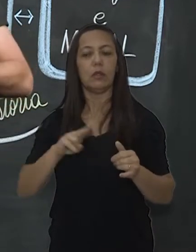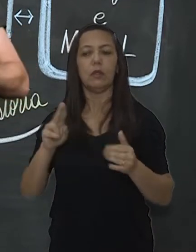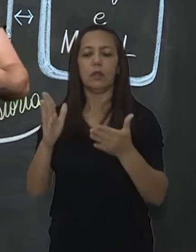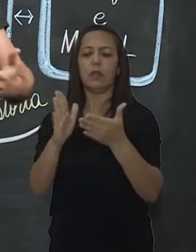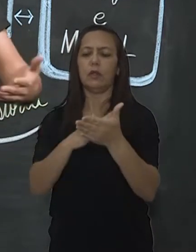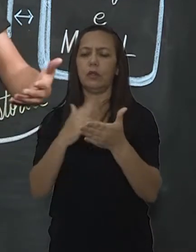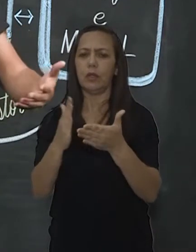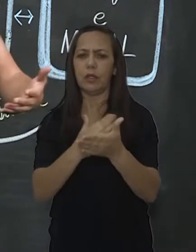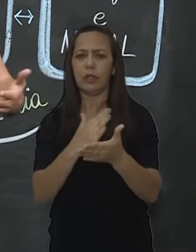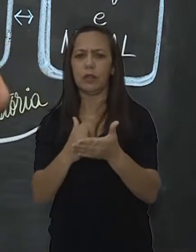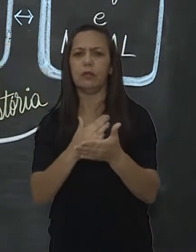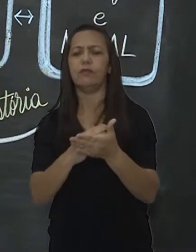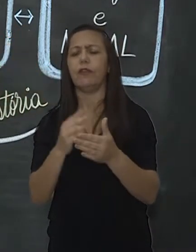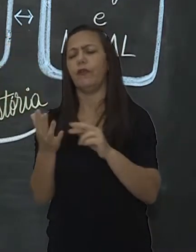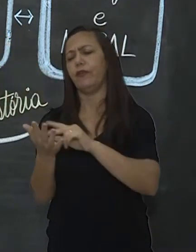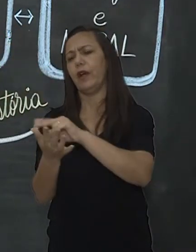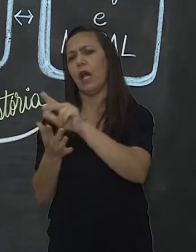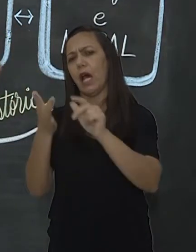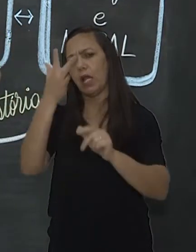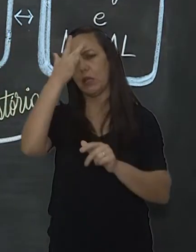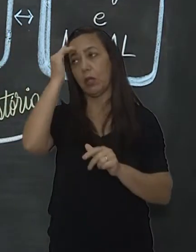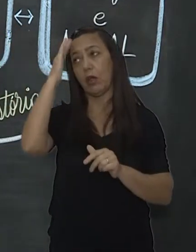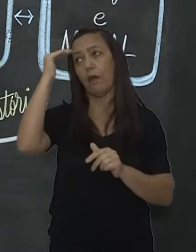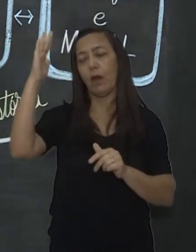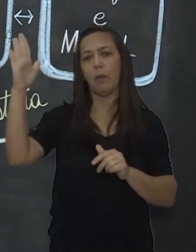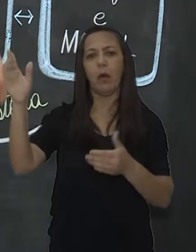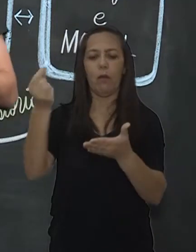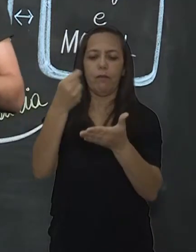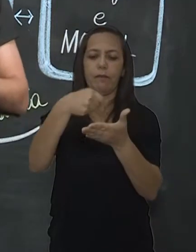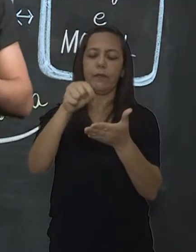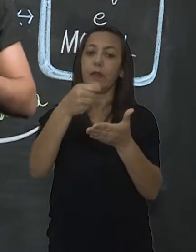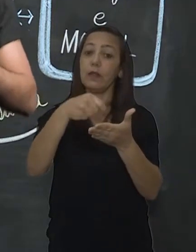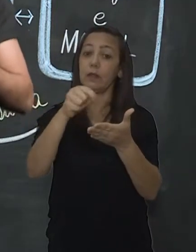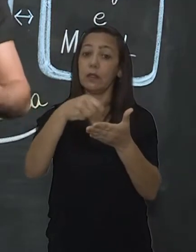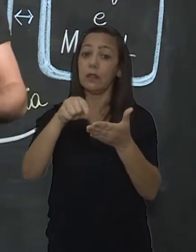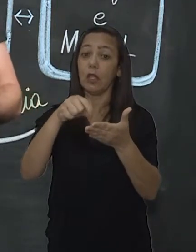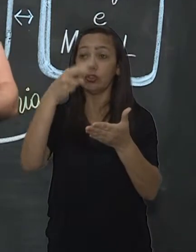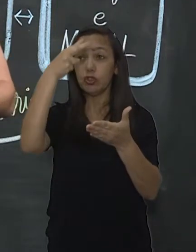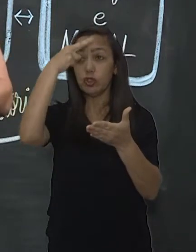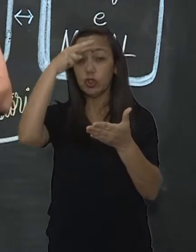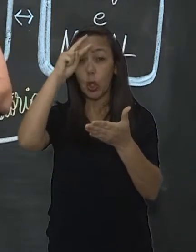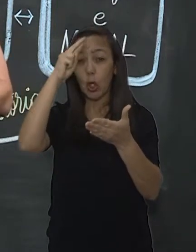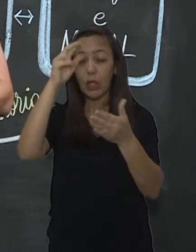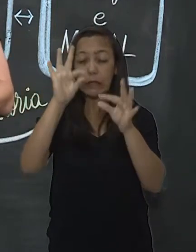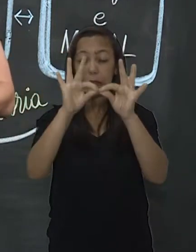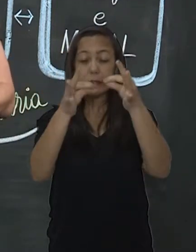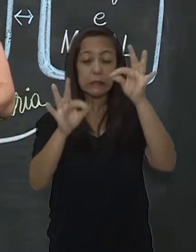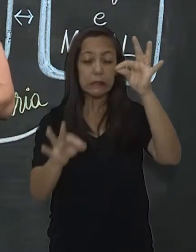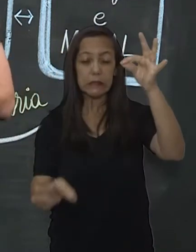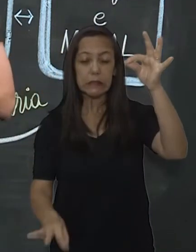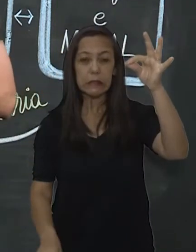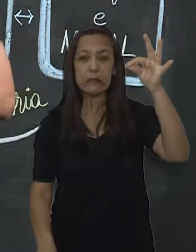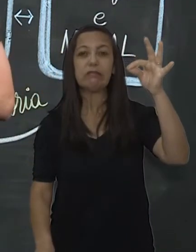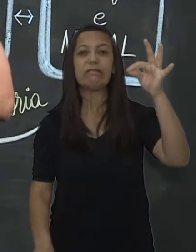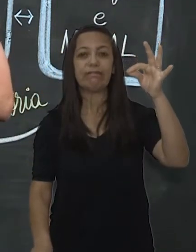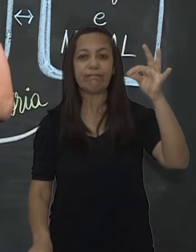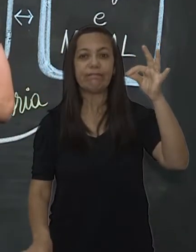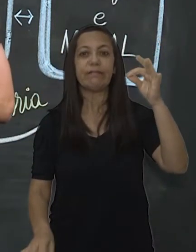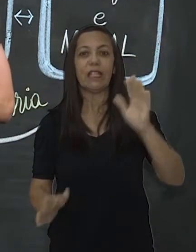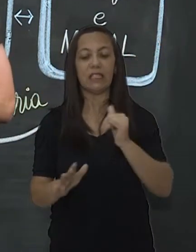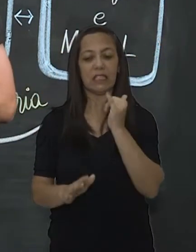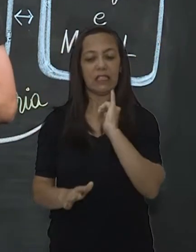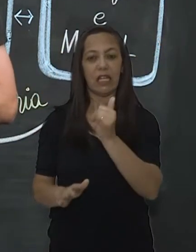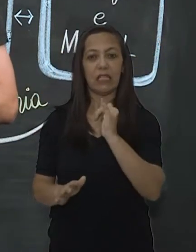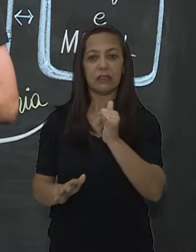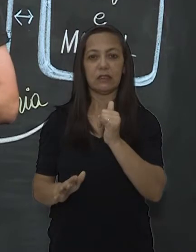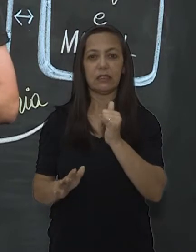tem vários romancistas famosos, tais como Jorge Amado e tantos outros, que contam histórias muito longas, narrativas muito complexas, que não tem